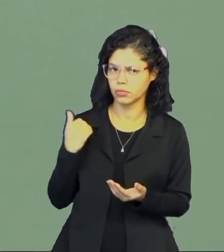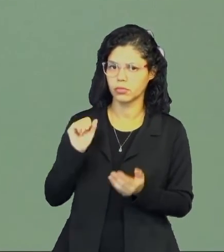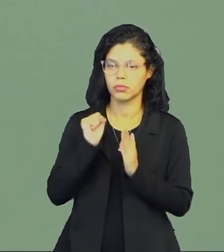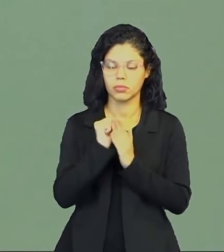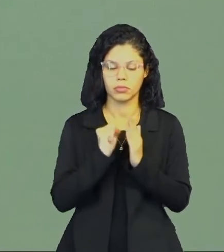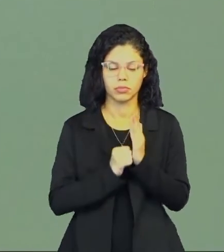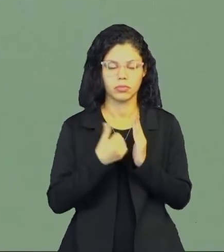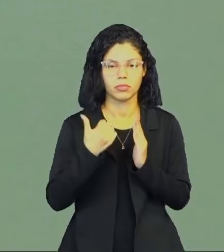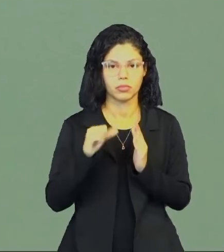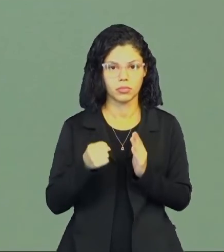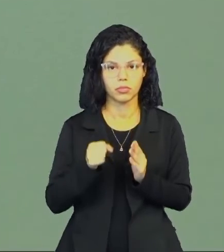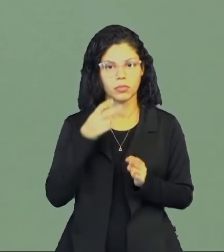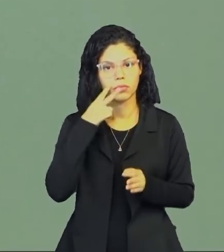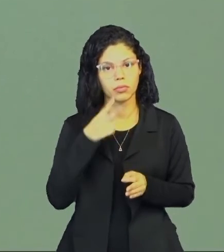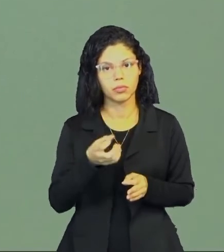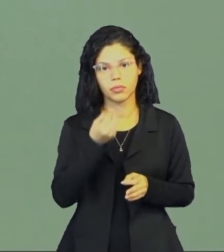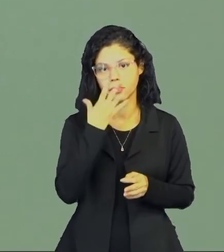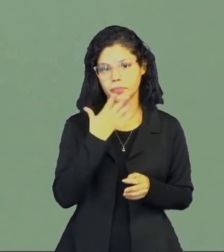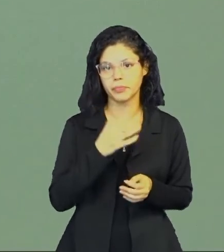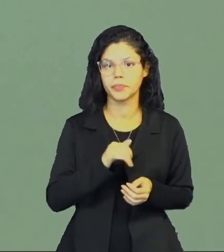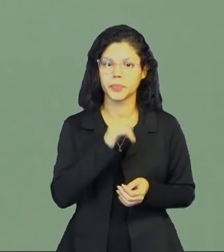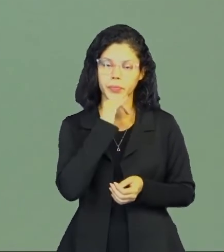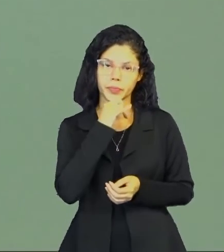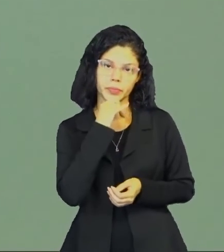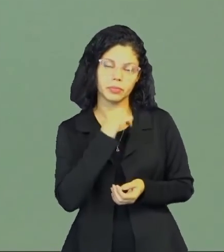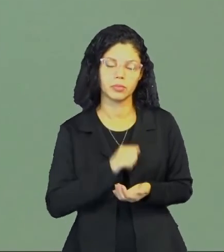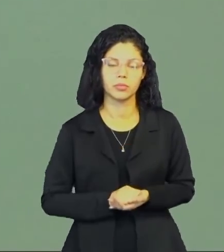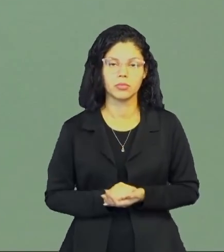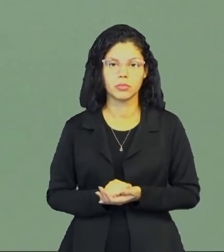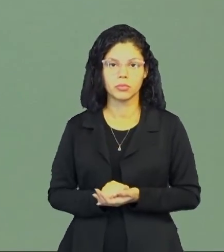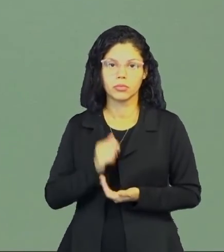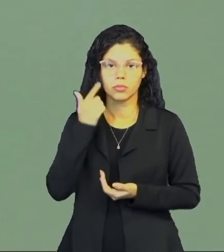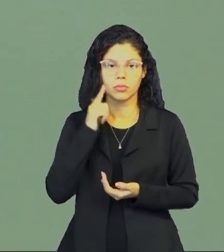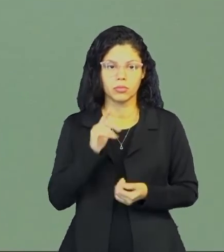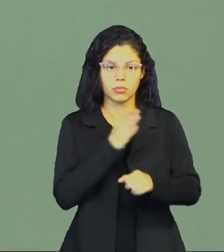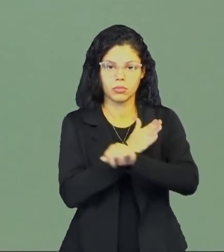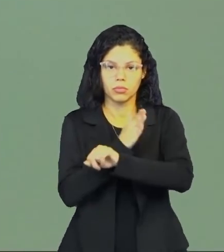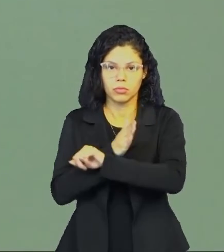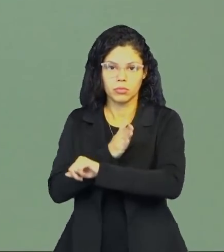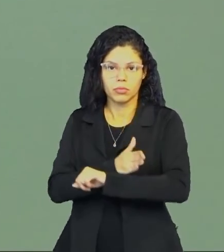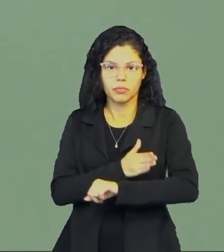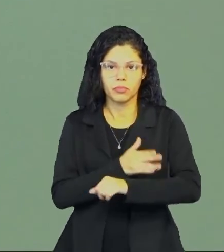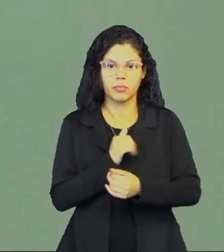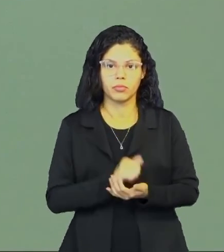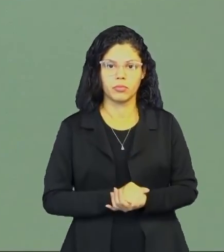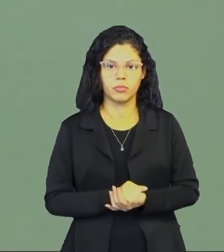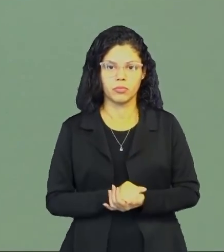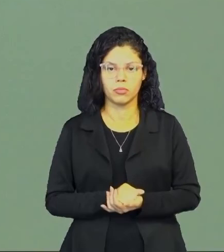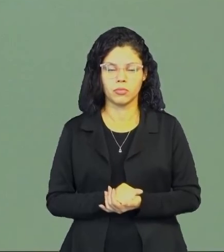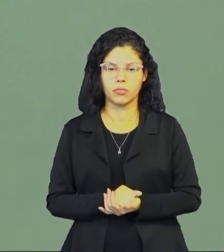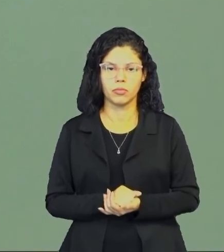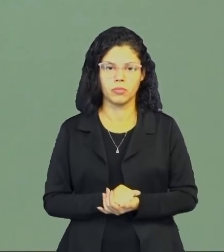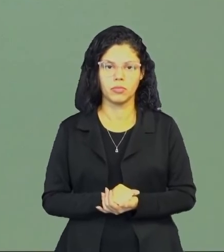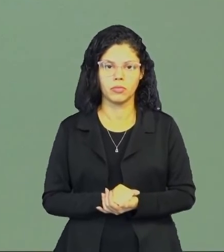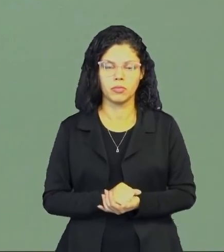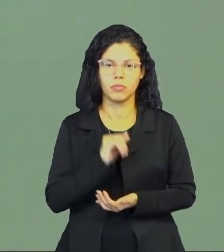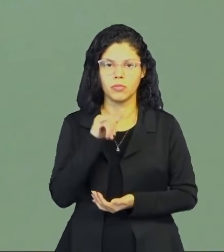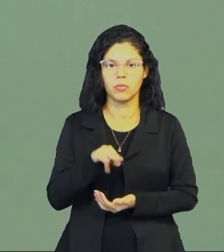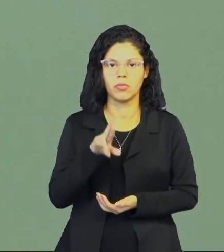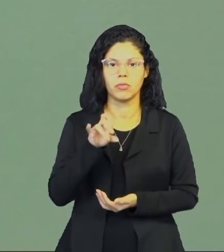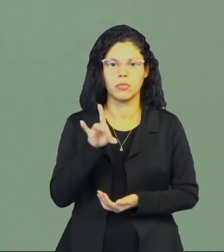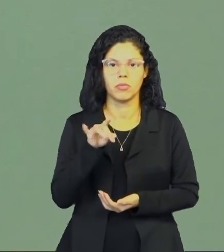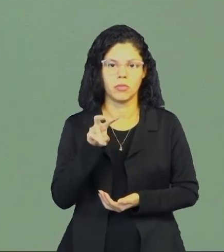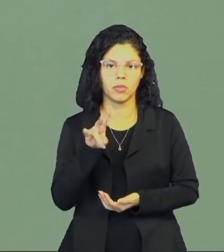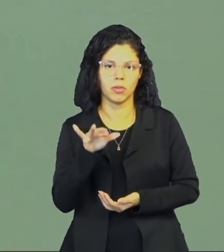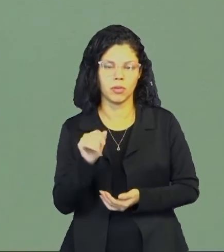XVIII, e for ver uma foto, por exemplo, ou conseguir visitar um imóvel, de